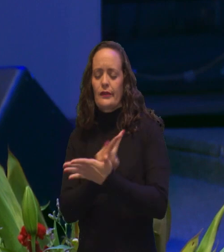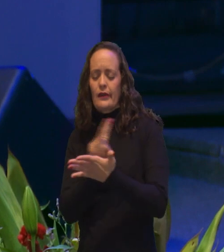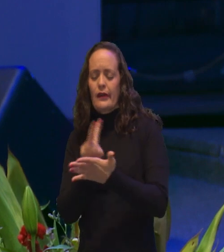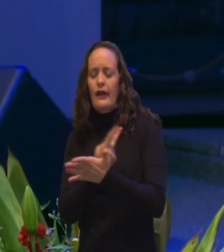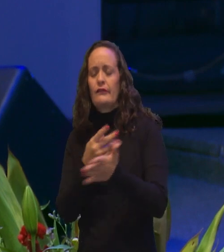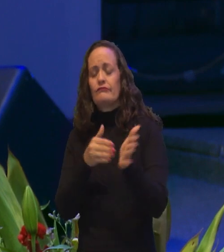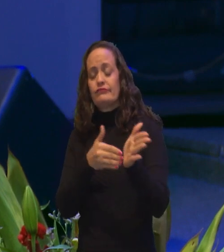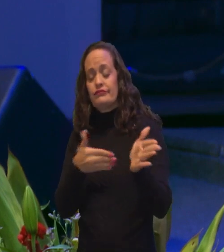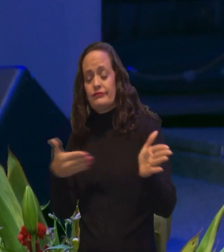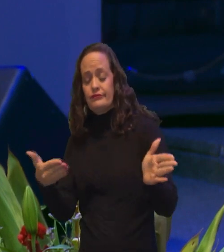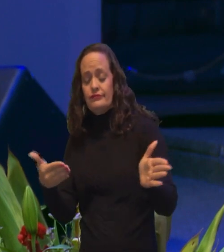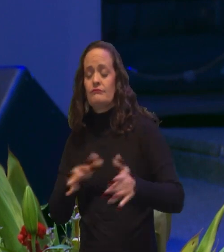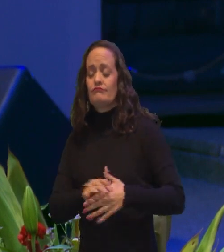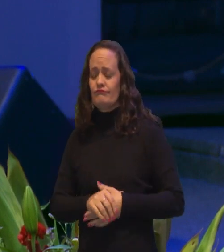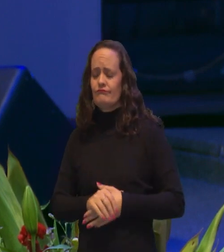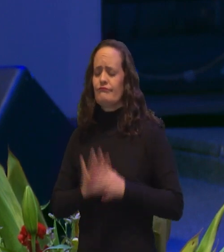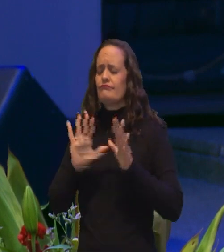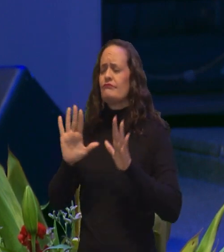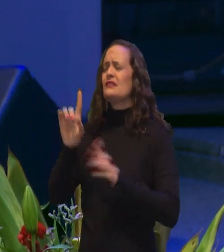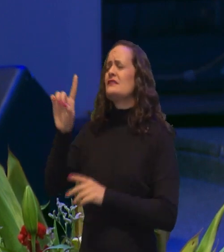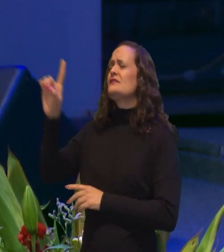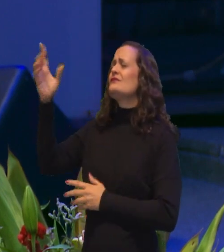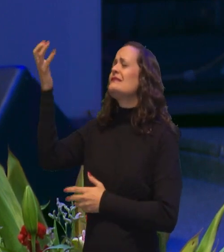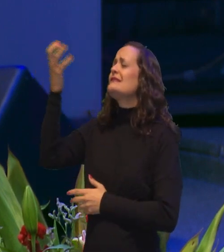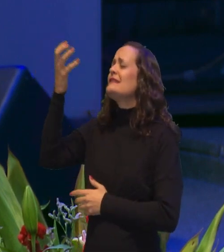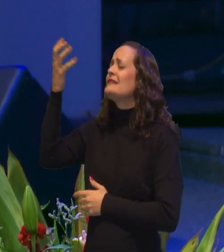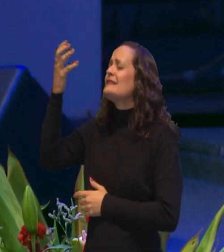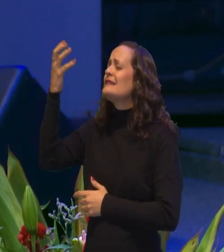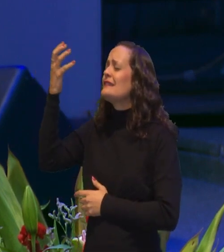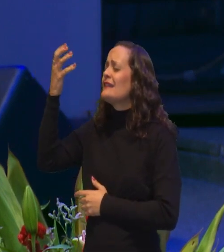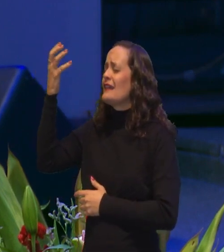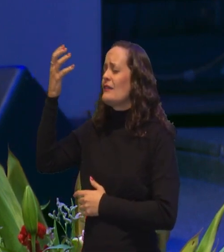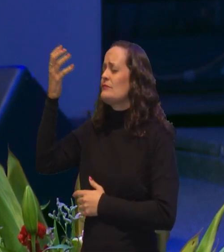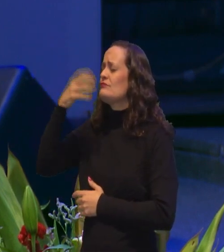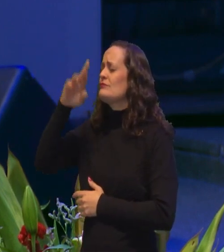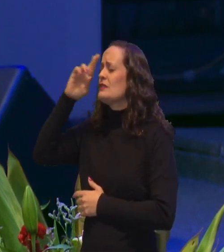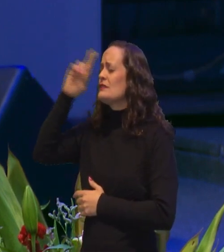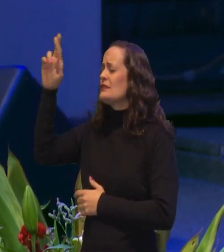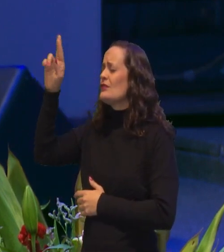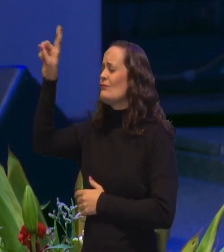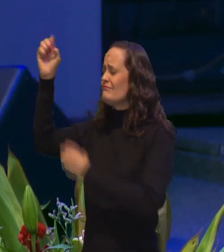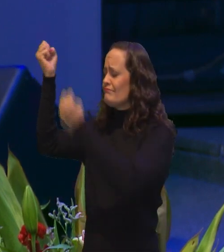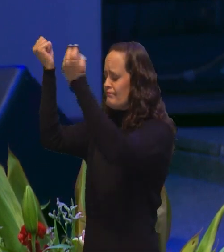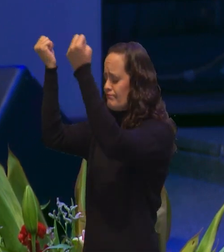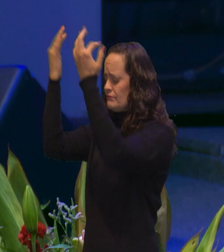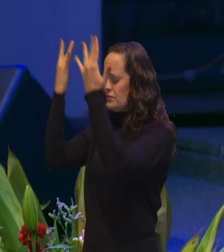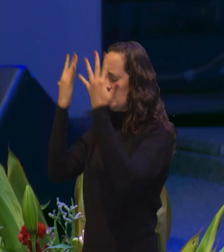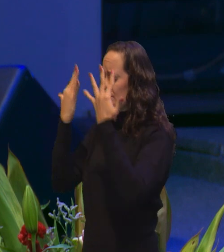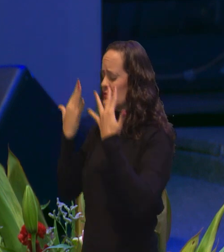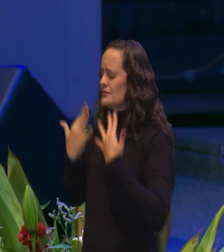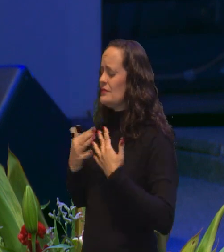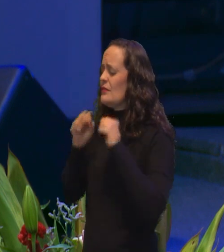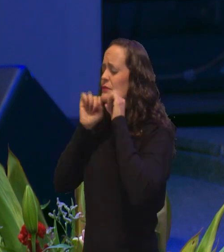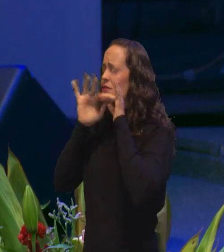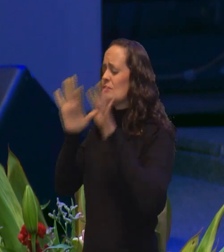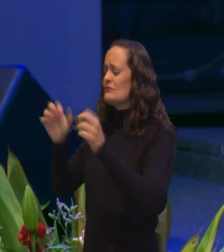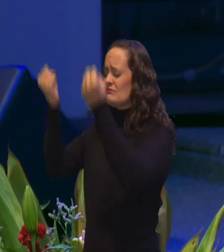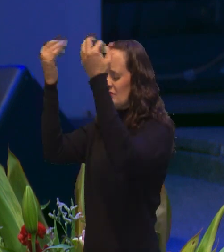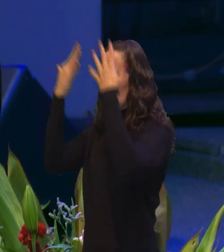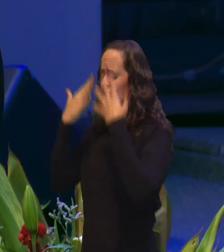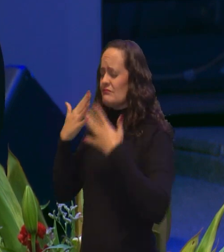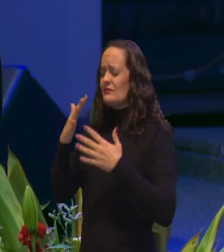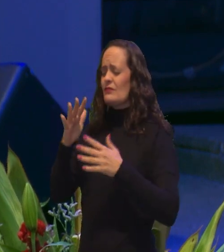perdeu. Mas nós queremos, ó Deus, pedir ao Senhor que venha sobre nós, venha sobre alguém aqui nesta